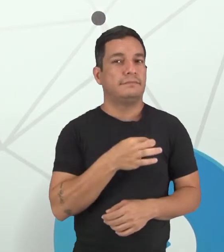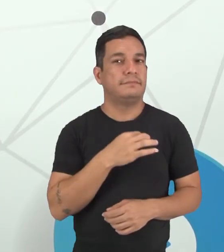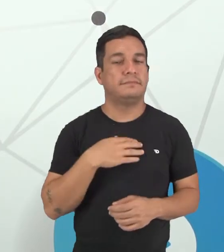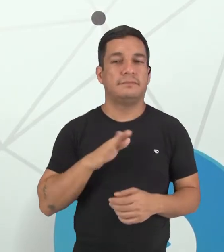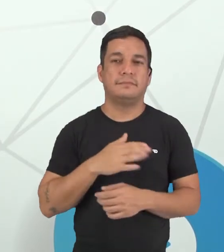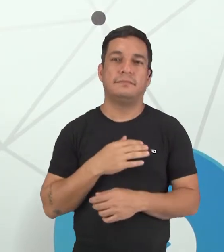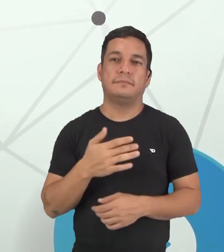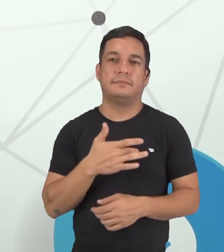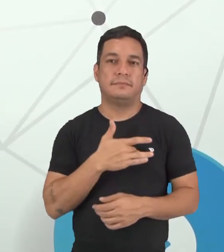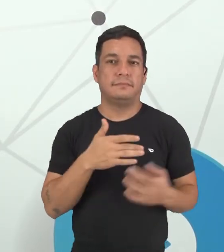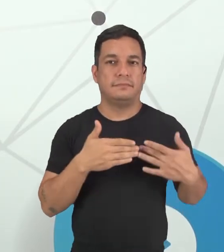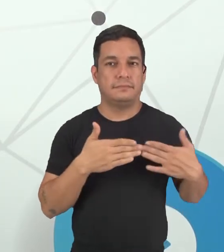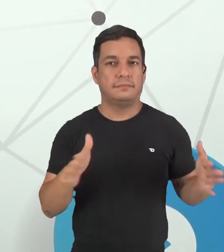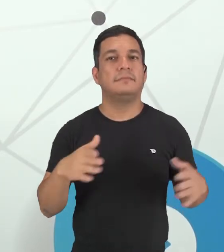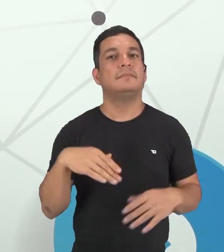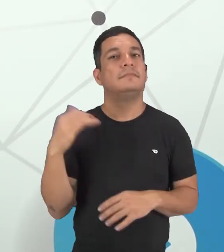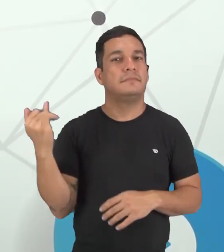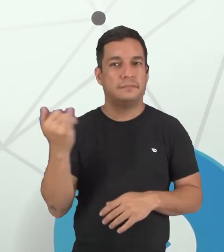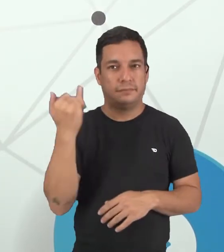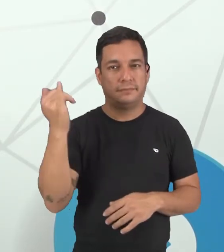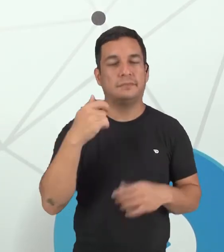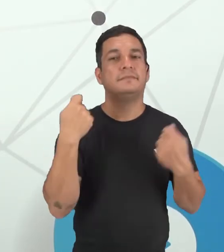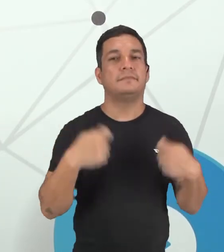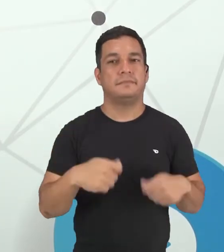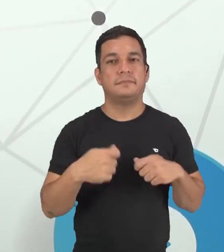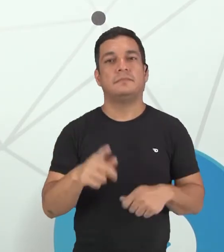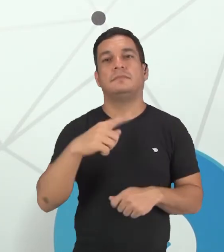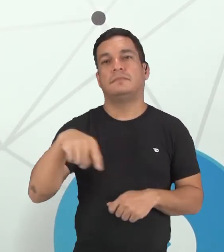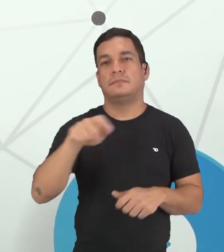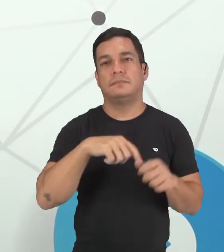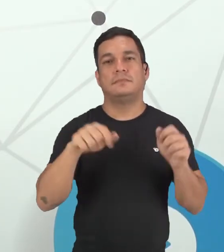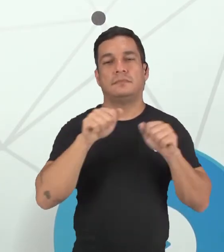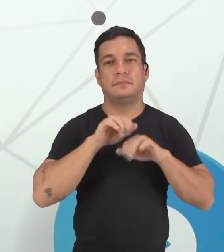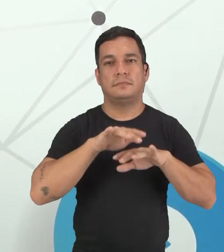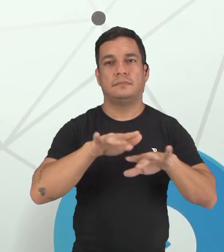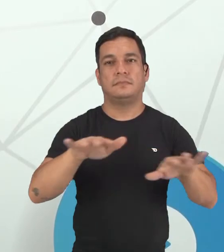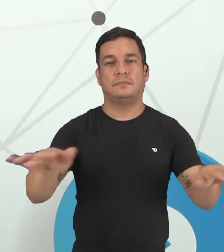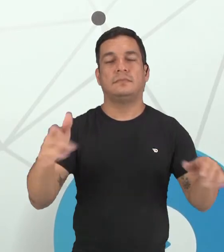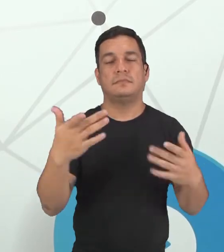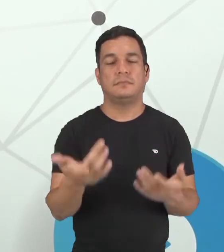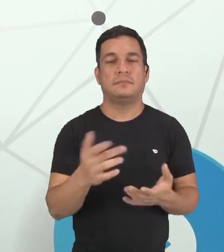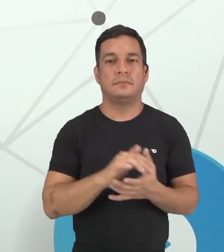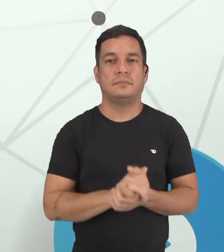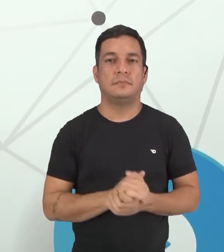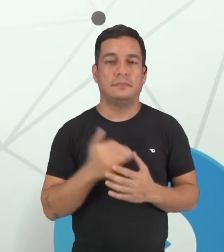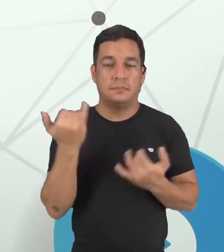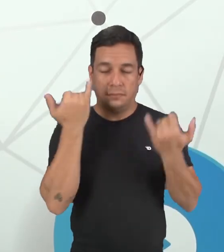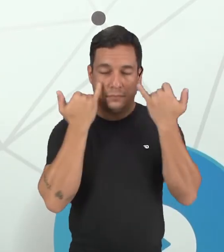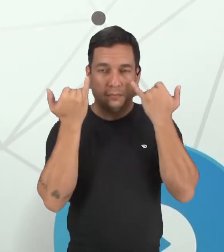solidariedade nunca foi tão importante. É preciso você espalhar essa sementinha do bem,